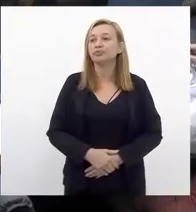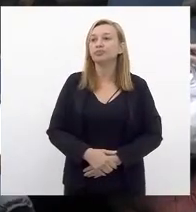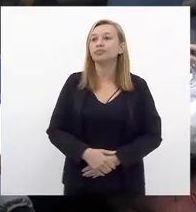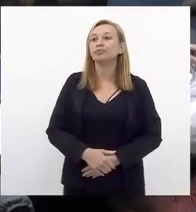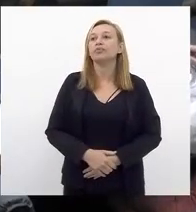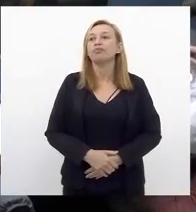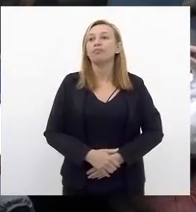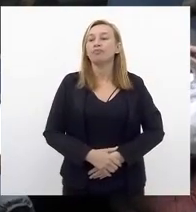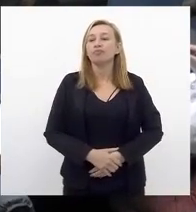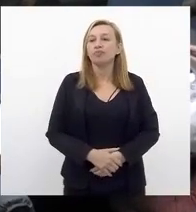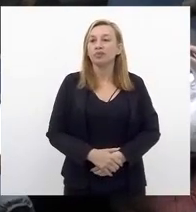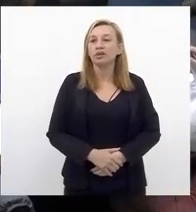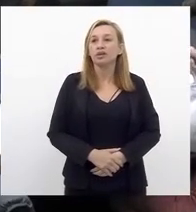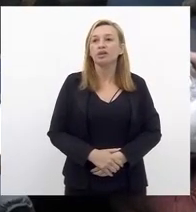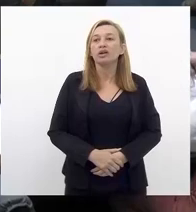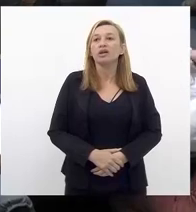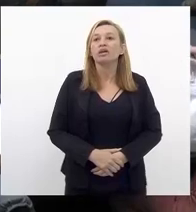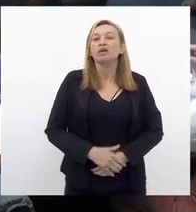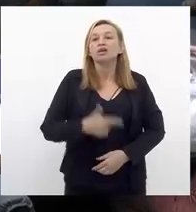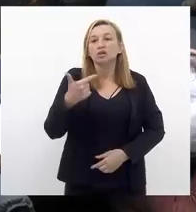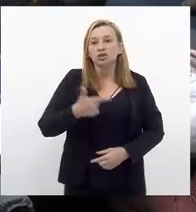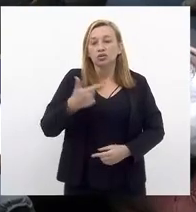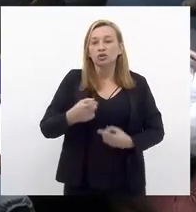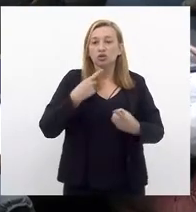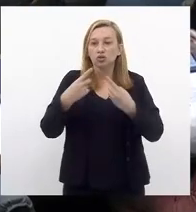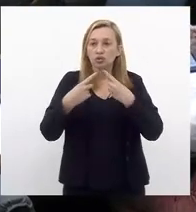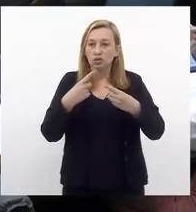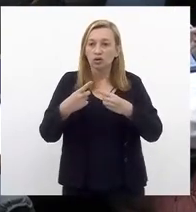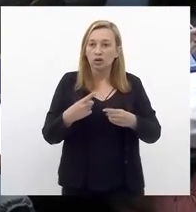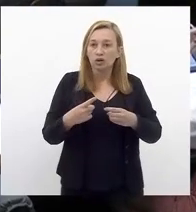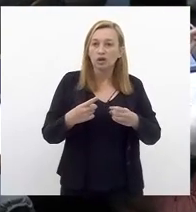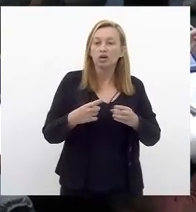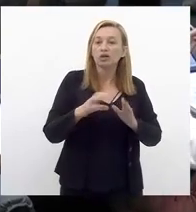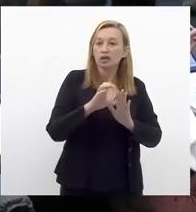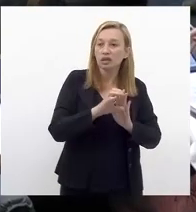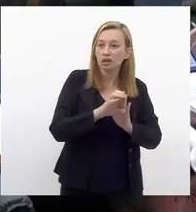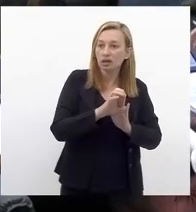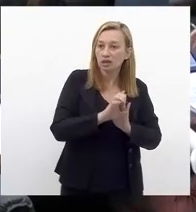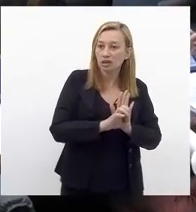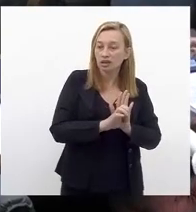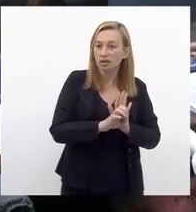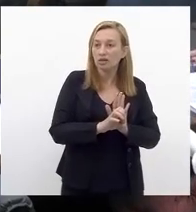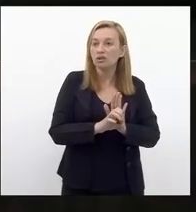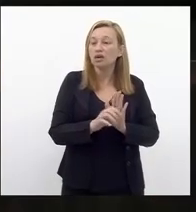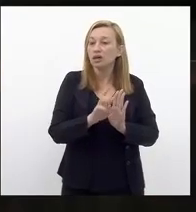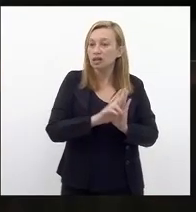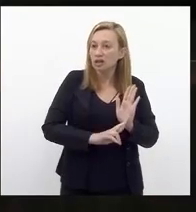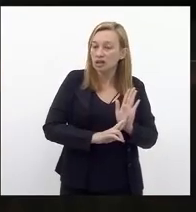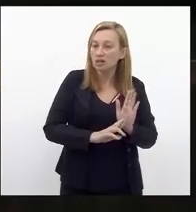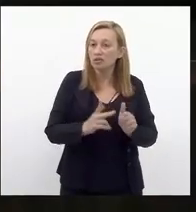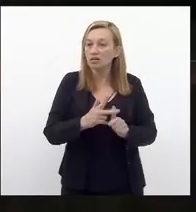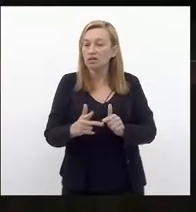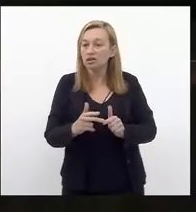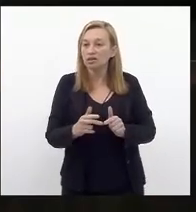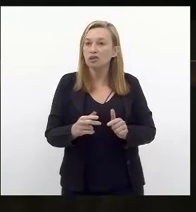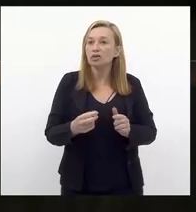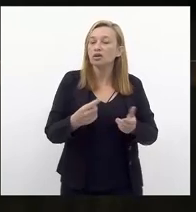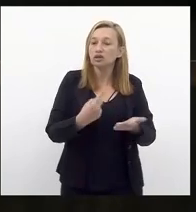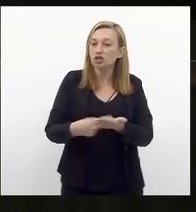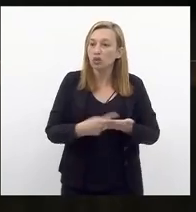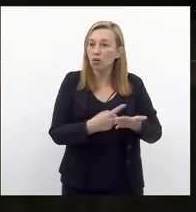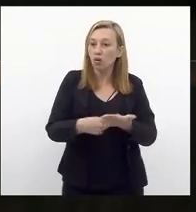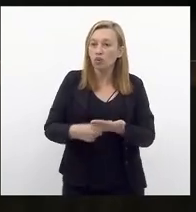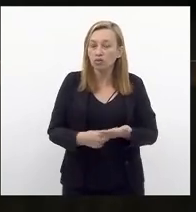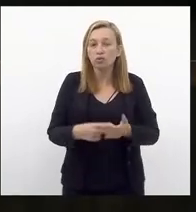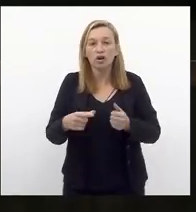vamos em tramitação ordinária acervo da exposição redação do vencido assim emendar sujeito à disposição especiais de acordo com